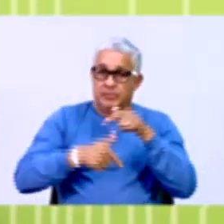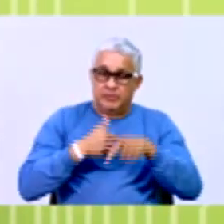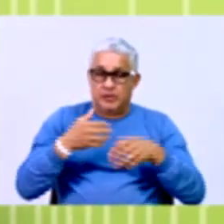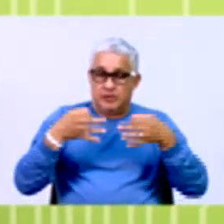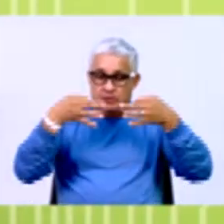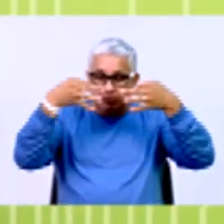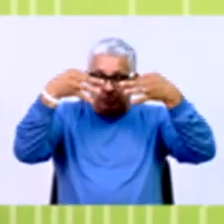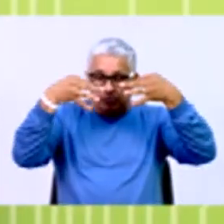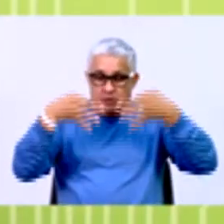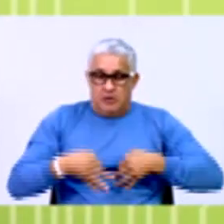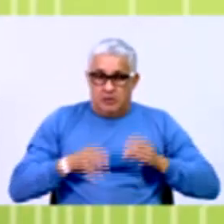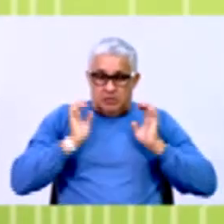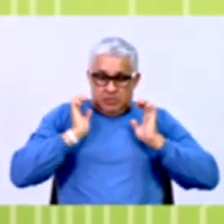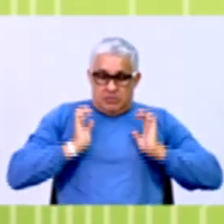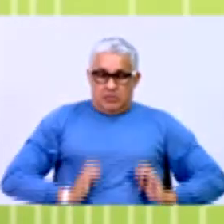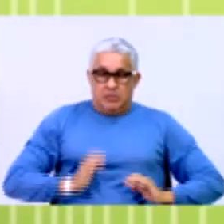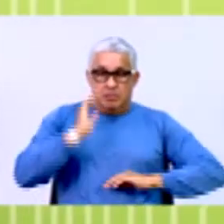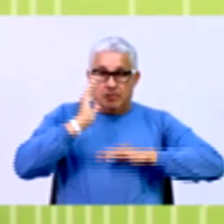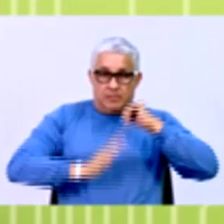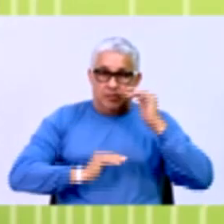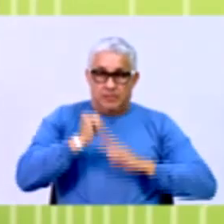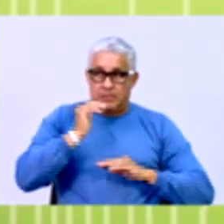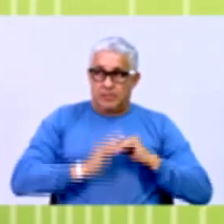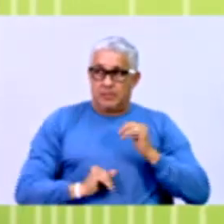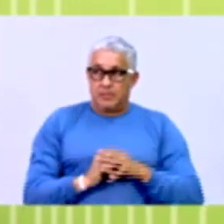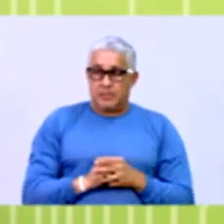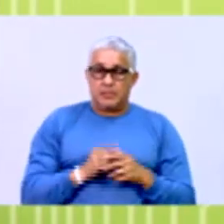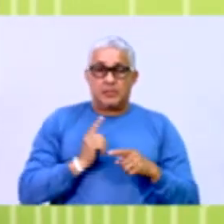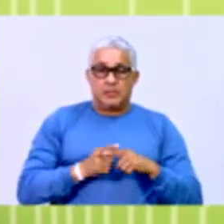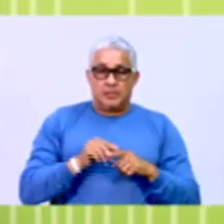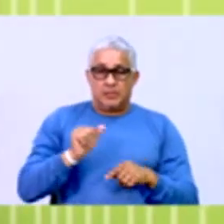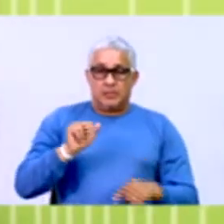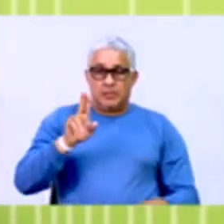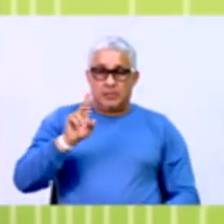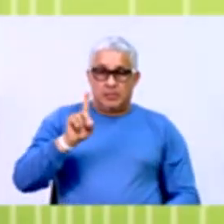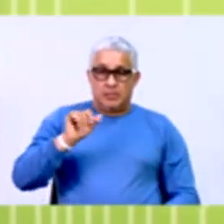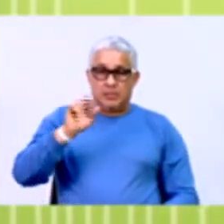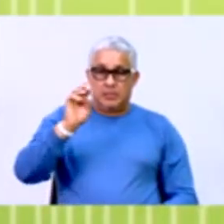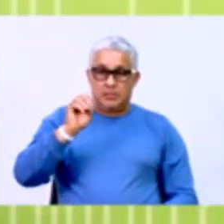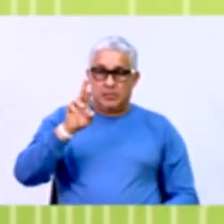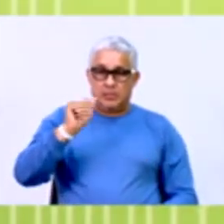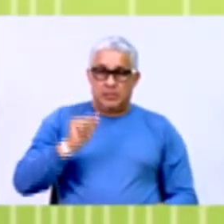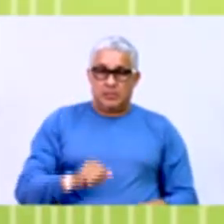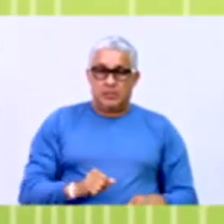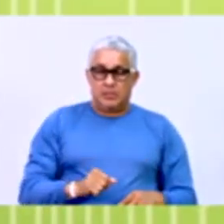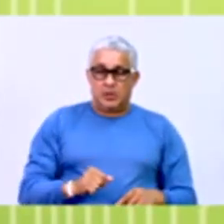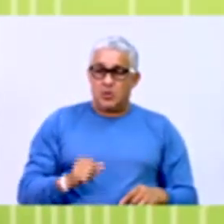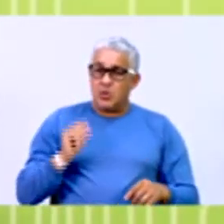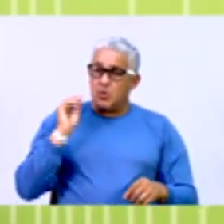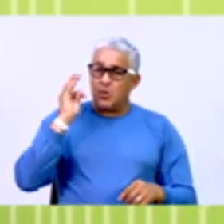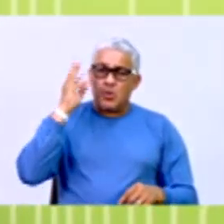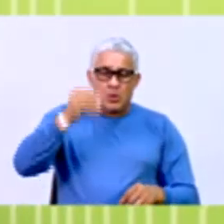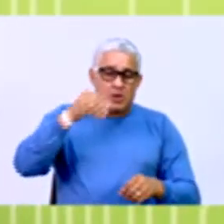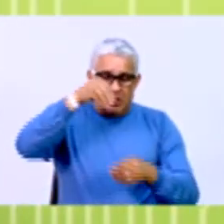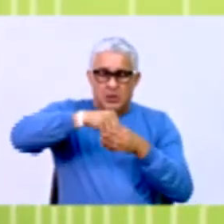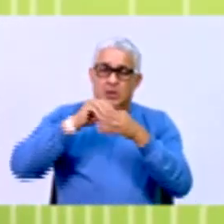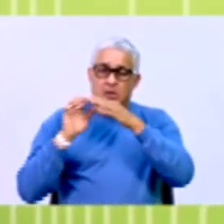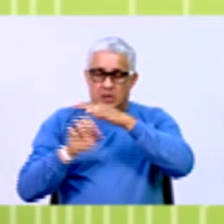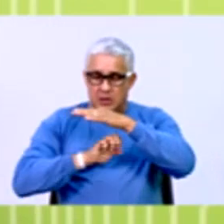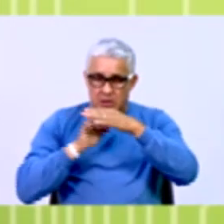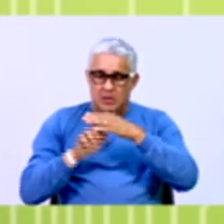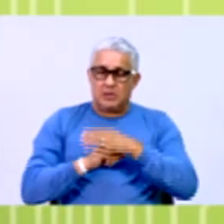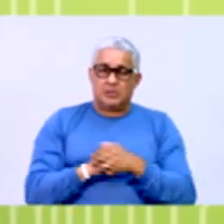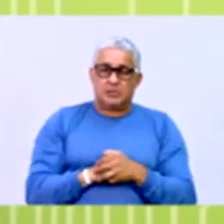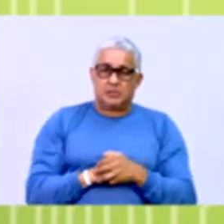forma ética, profissional, né? Porque a auditoria, o que ela vai fazer? Ela vai pegar os processos da empresa, processos esses que às vezes